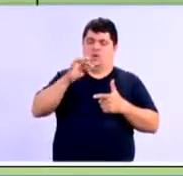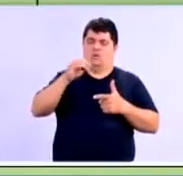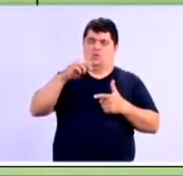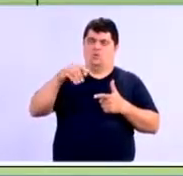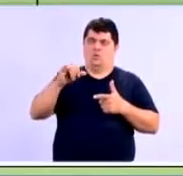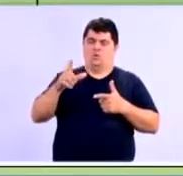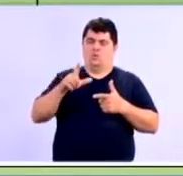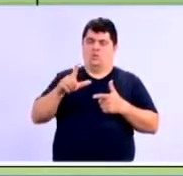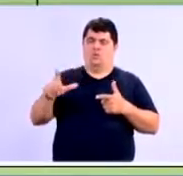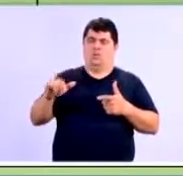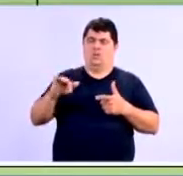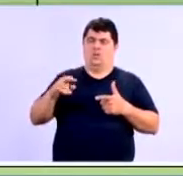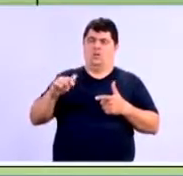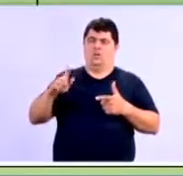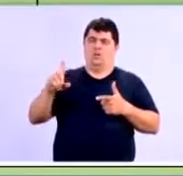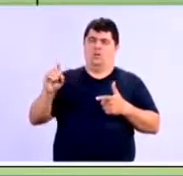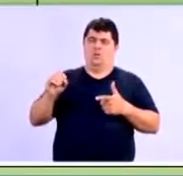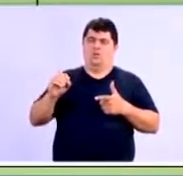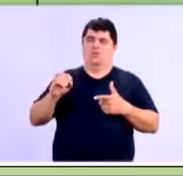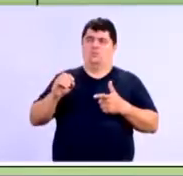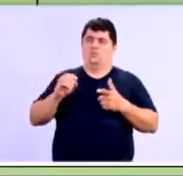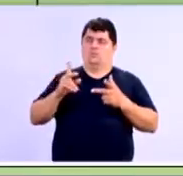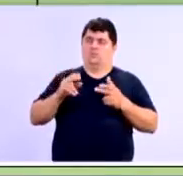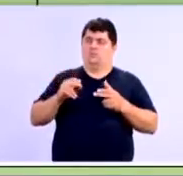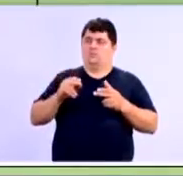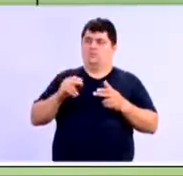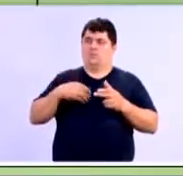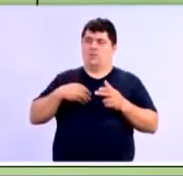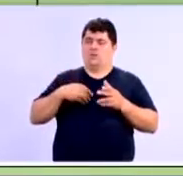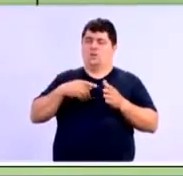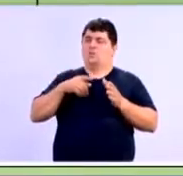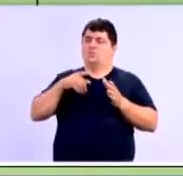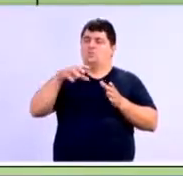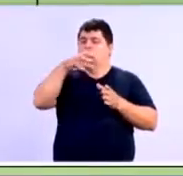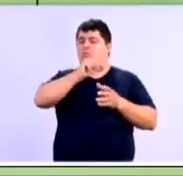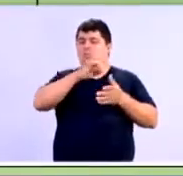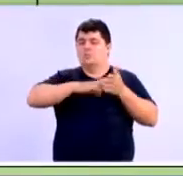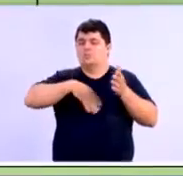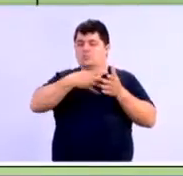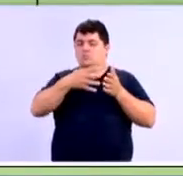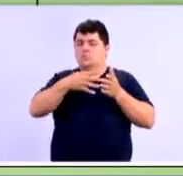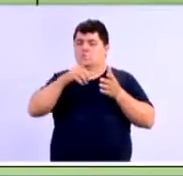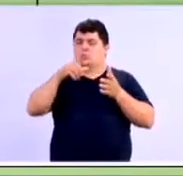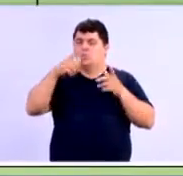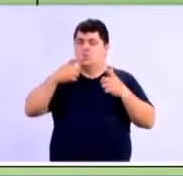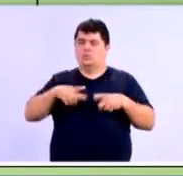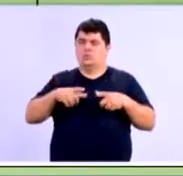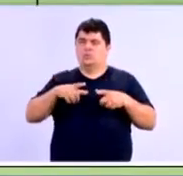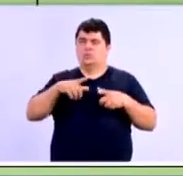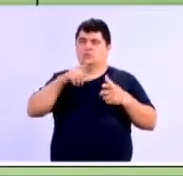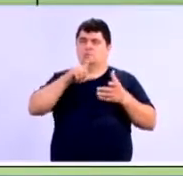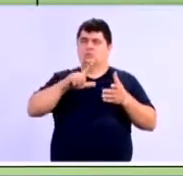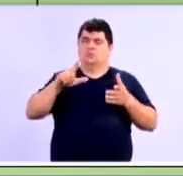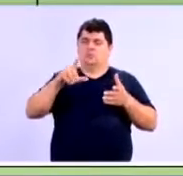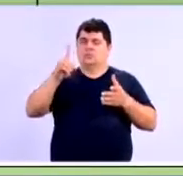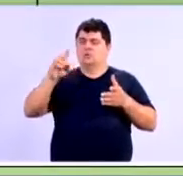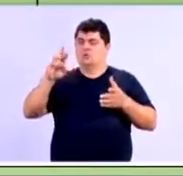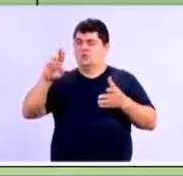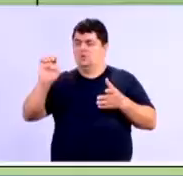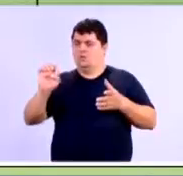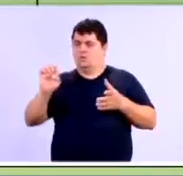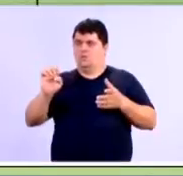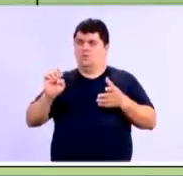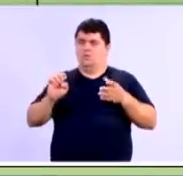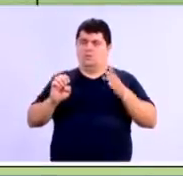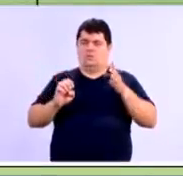líquido. Mesma pergunta, isso é muito importante. Não vamos buscar o lucro lá do balanço. O lucro líquido eu vou achar onde? Isso aqui eu vou achar na DRE. E